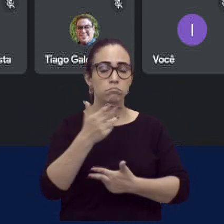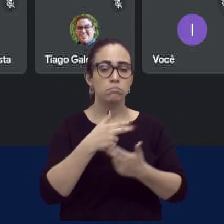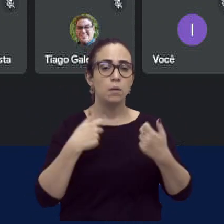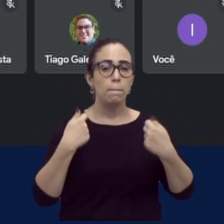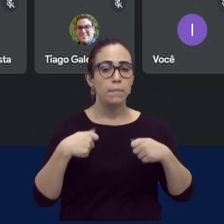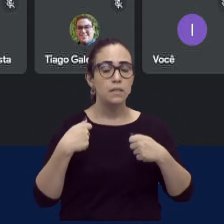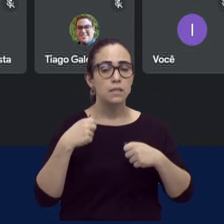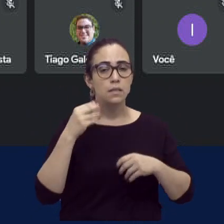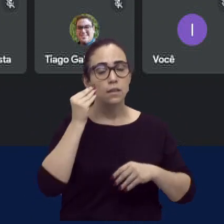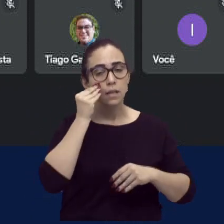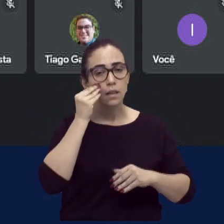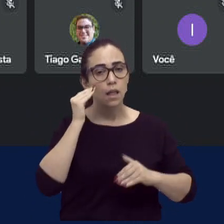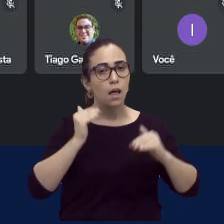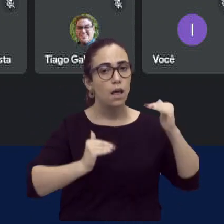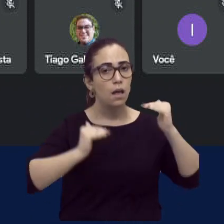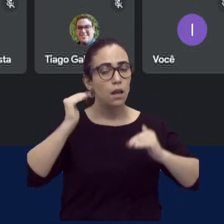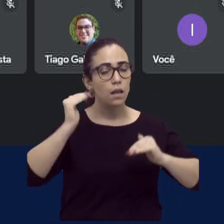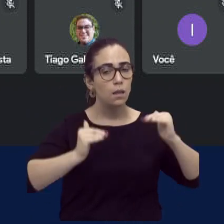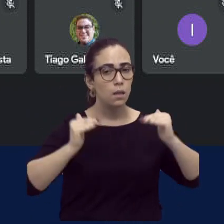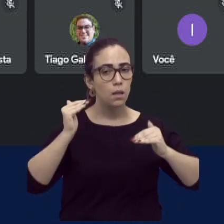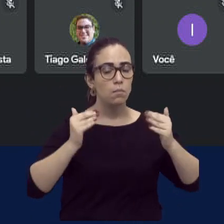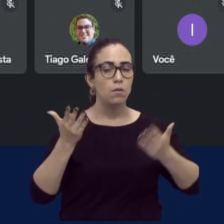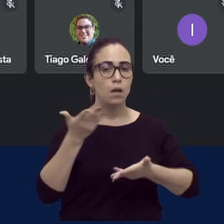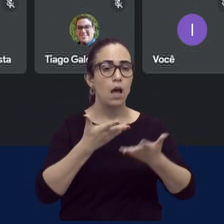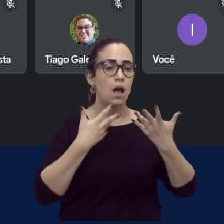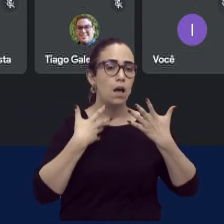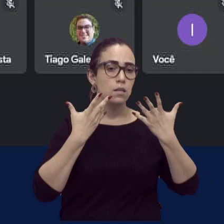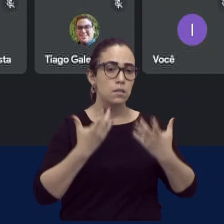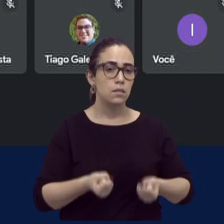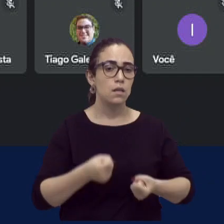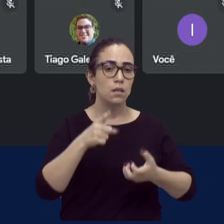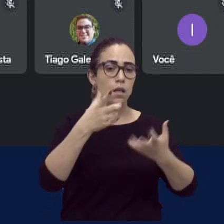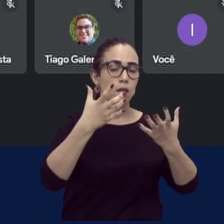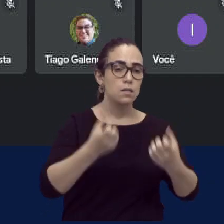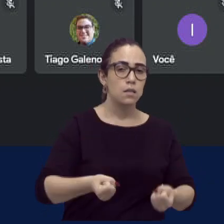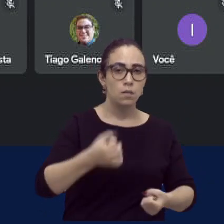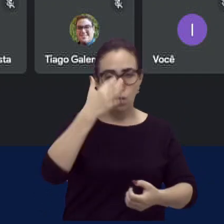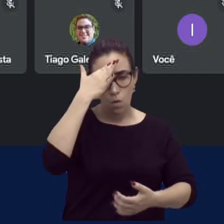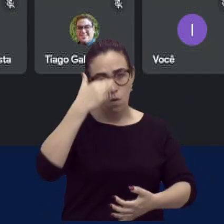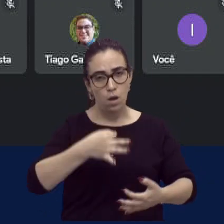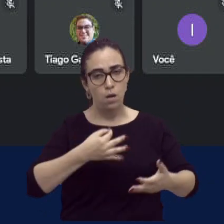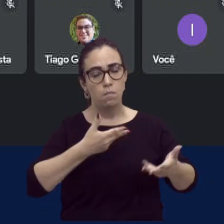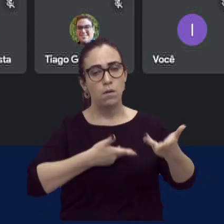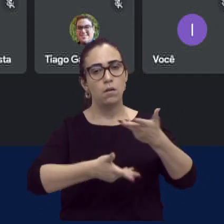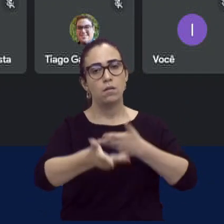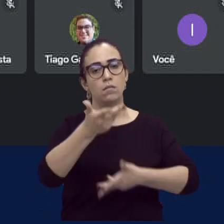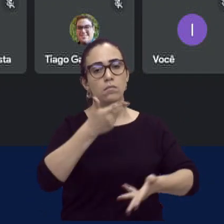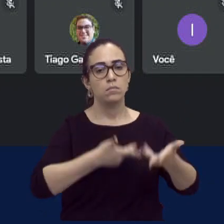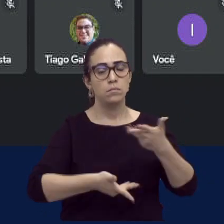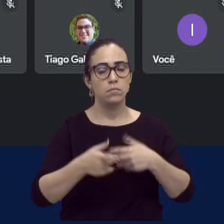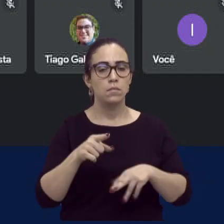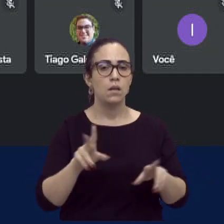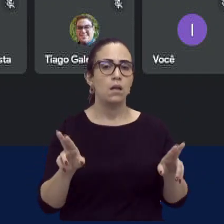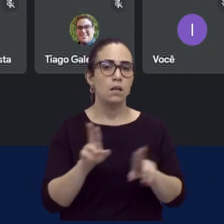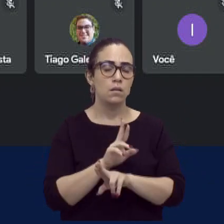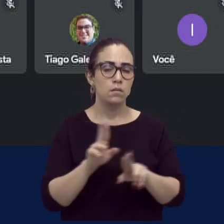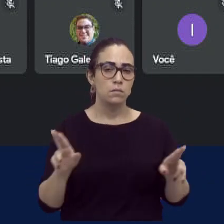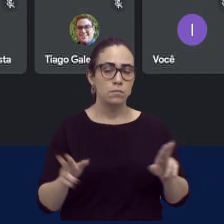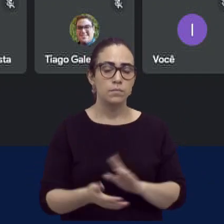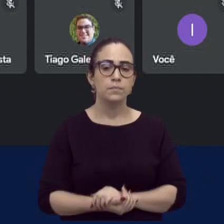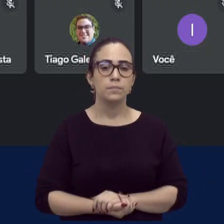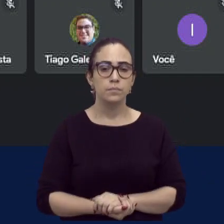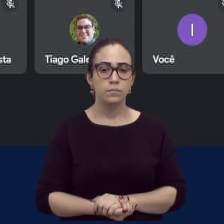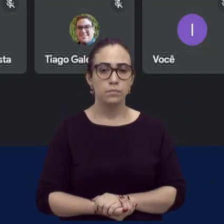um equilíbrio nessa relação para que ela possa sobreviver. E essa relação, a